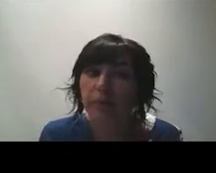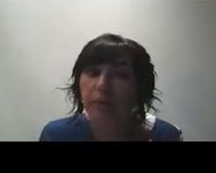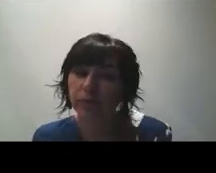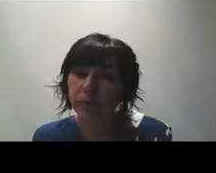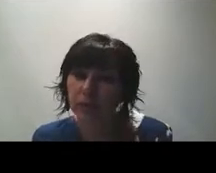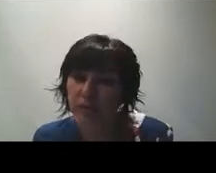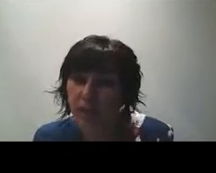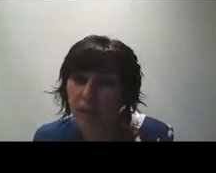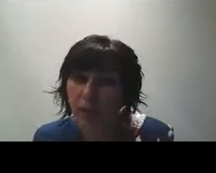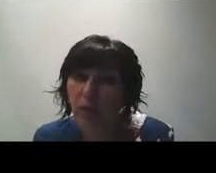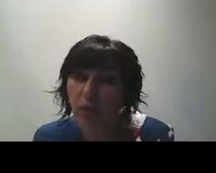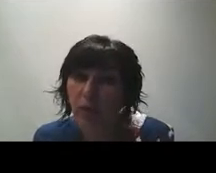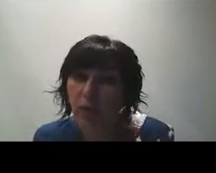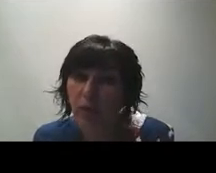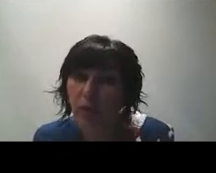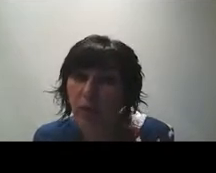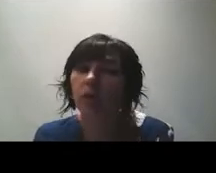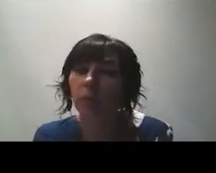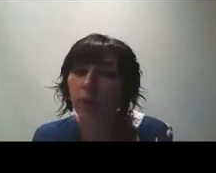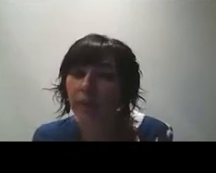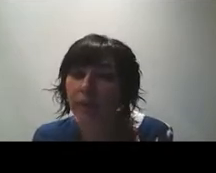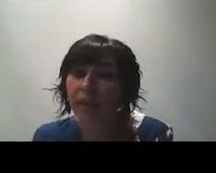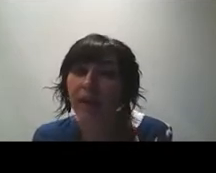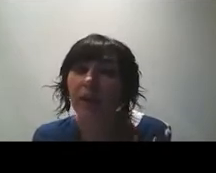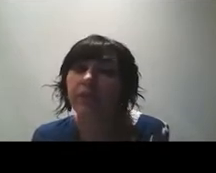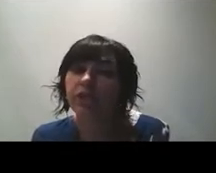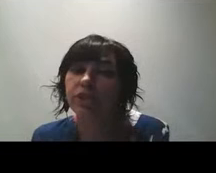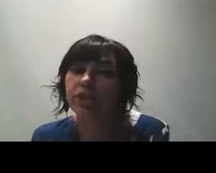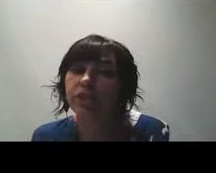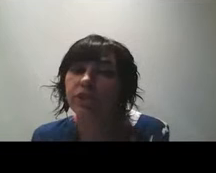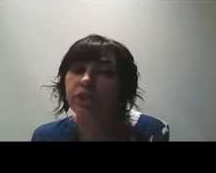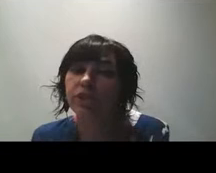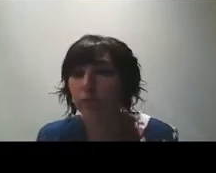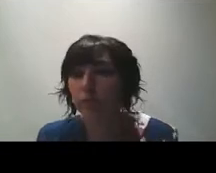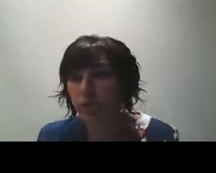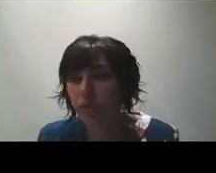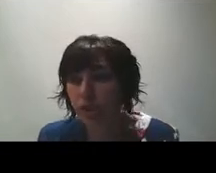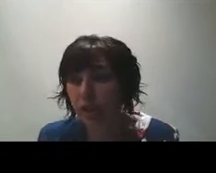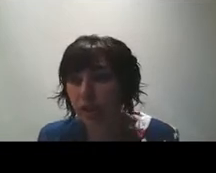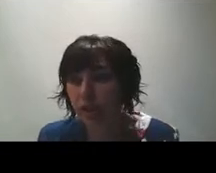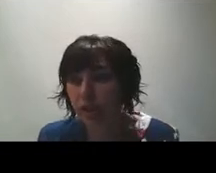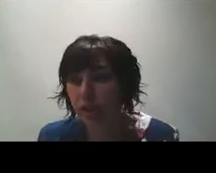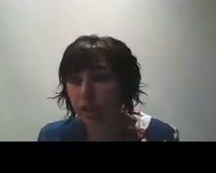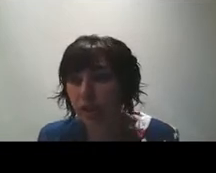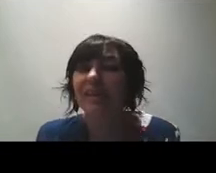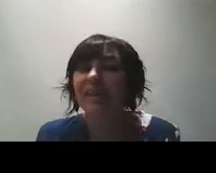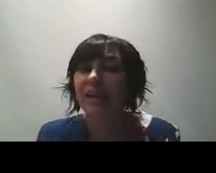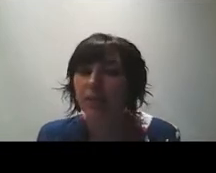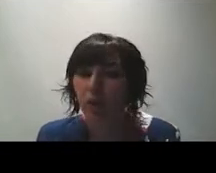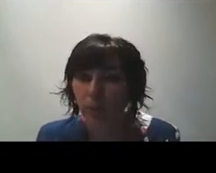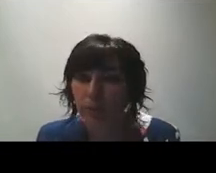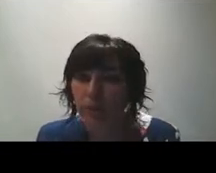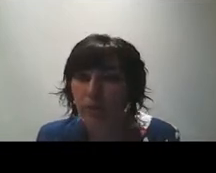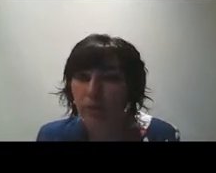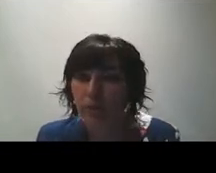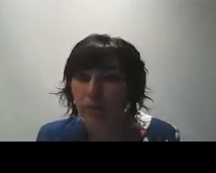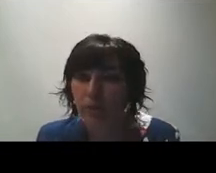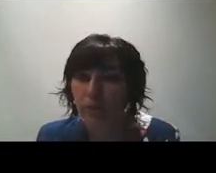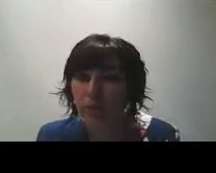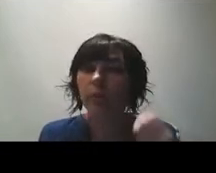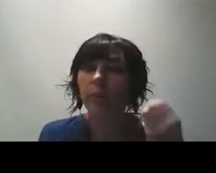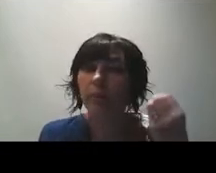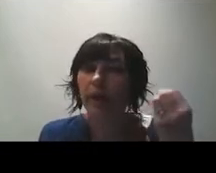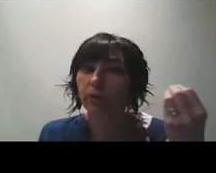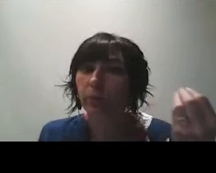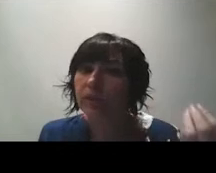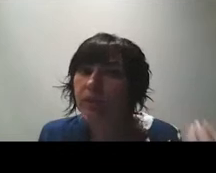buscar o retorno financeiro e vai se comprometer a medir o impacto de gera e esse compromisso de